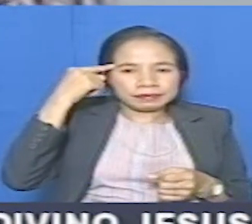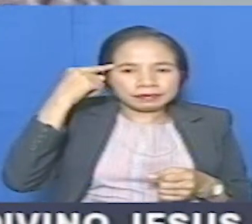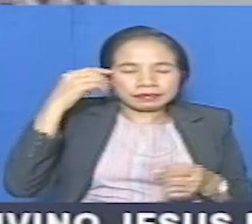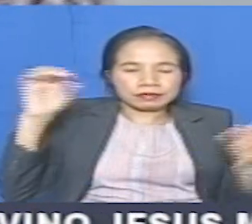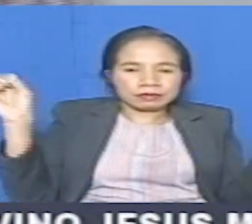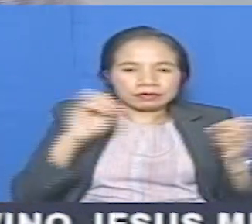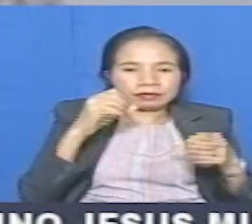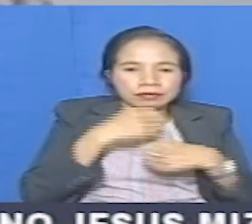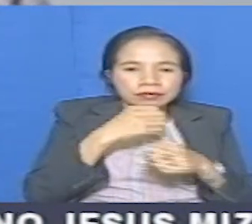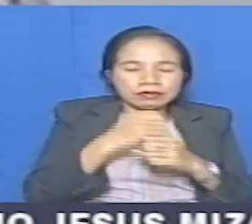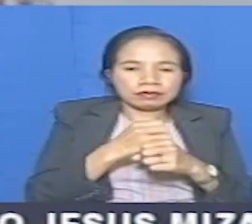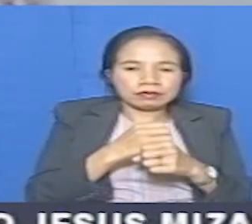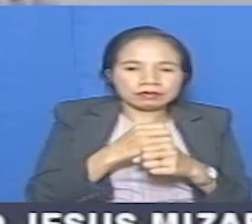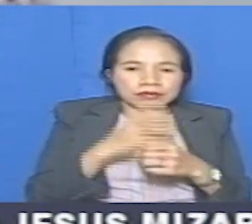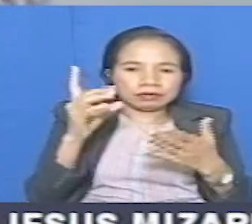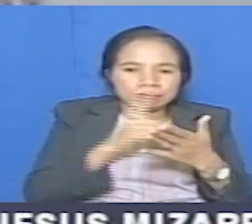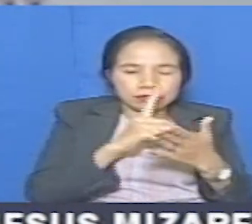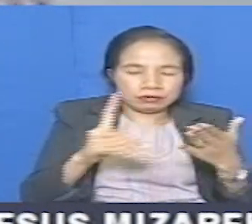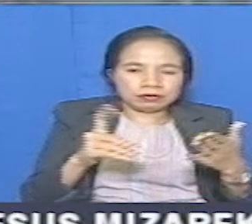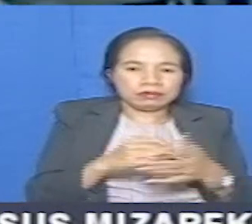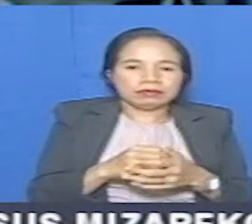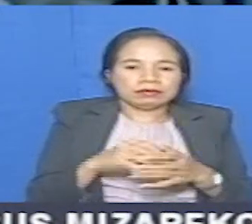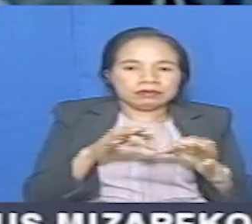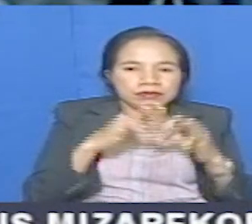nunca atu halo discriminação vai retenir qualquer cidadão.